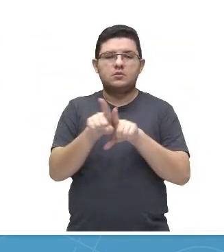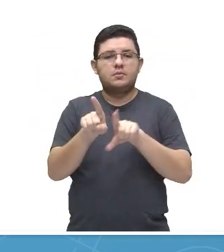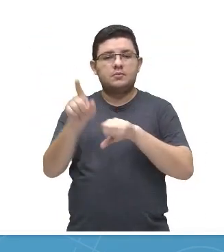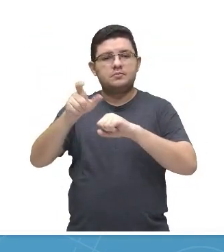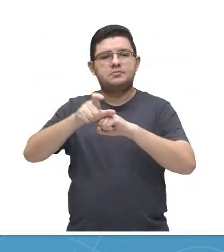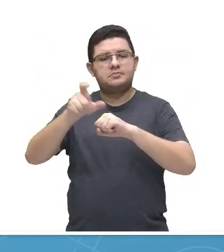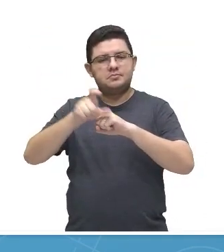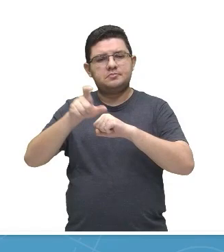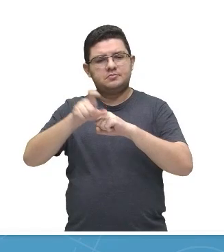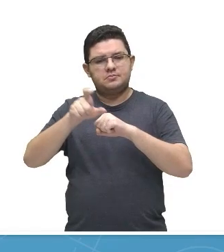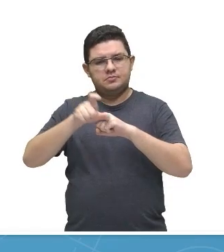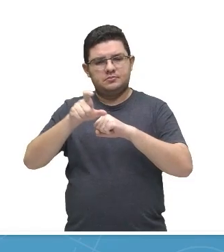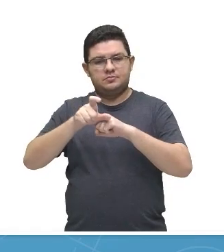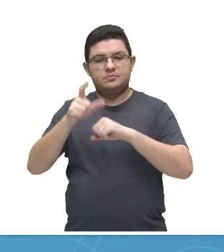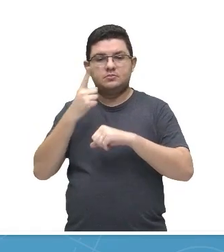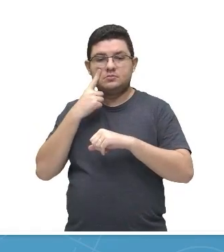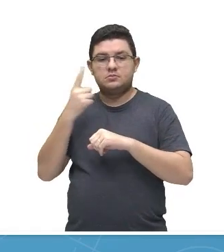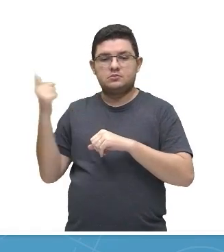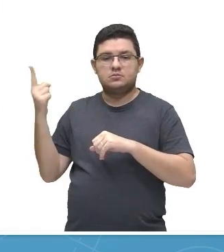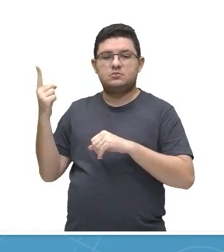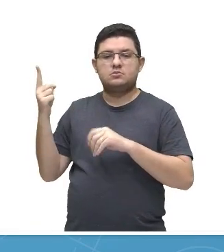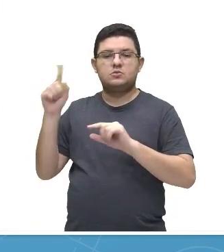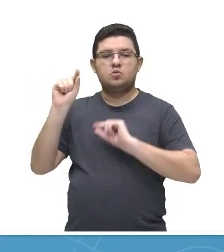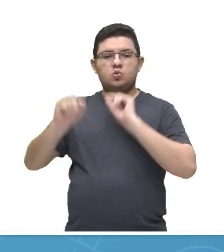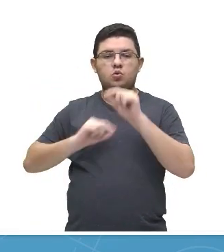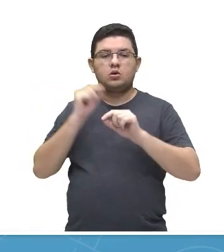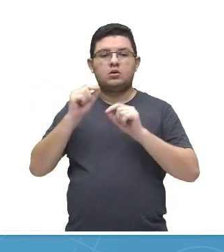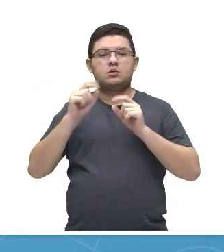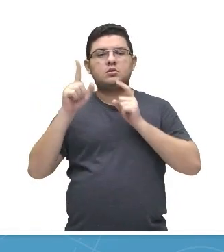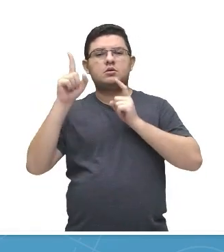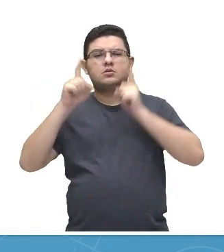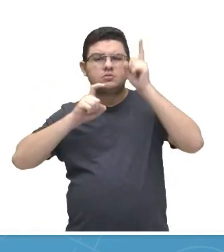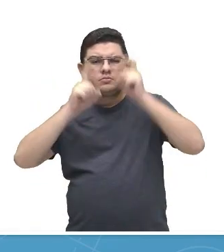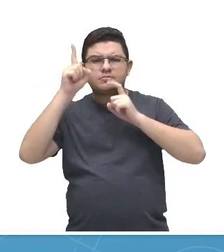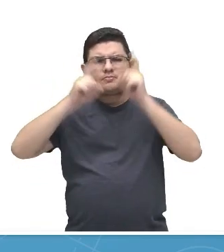esta emoção. E você percebe